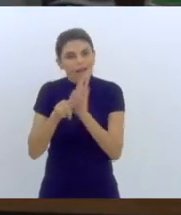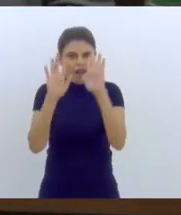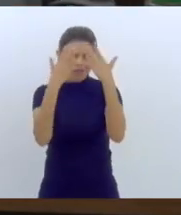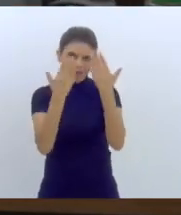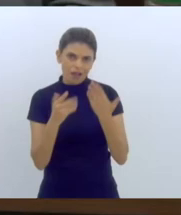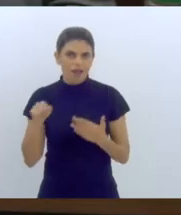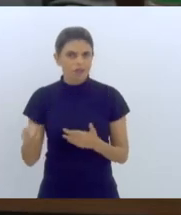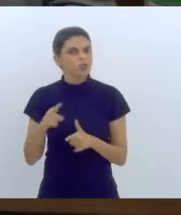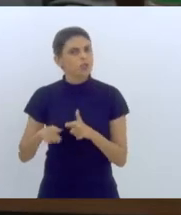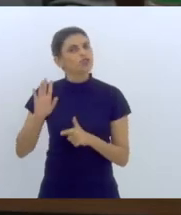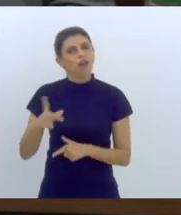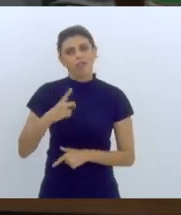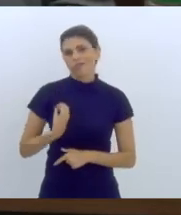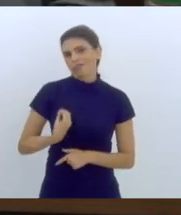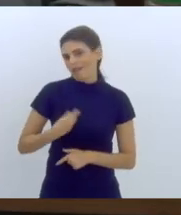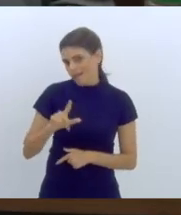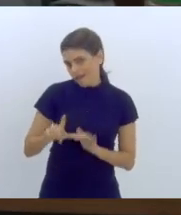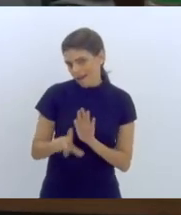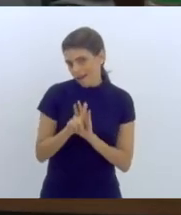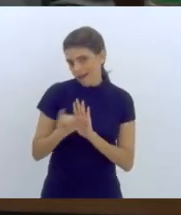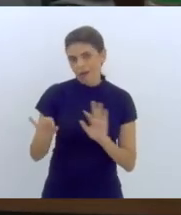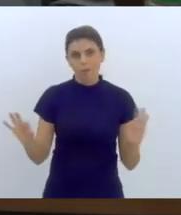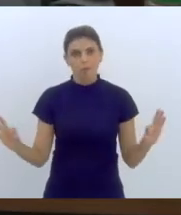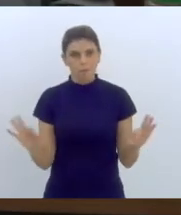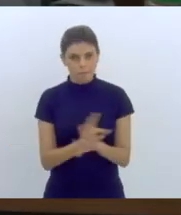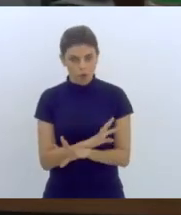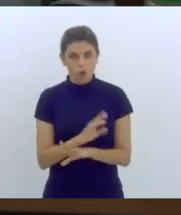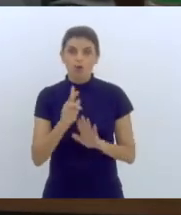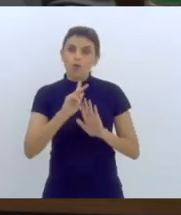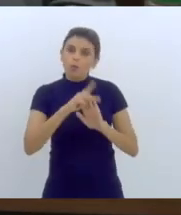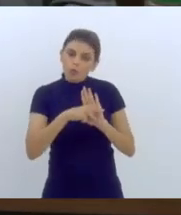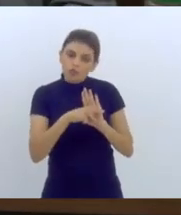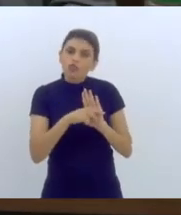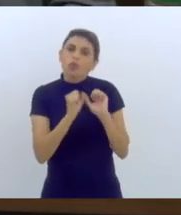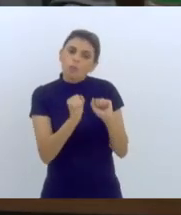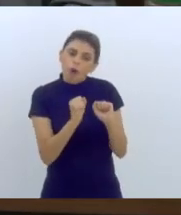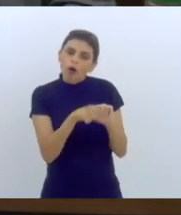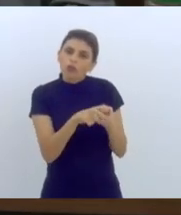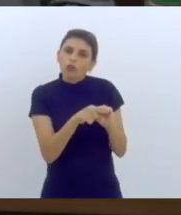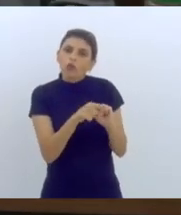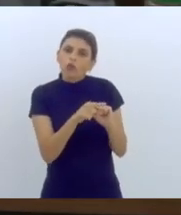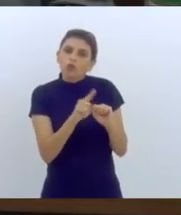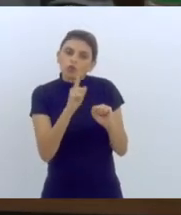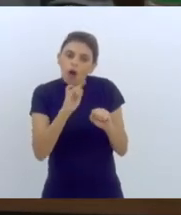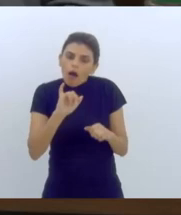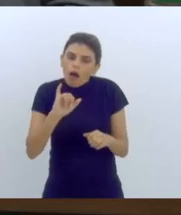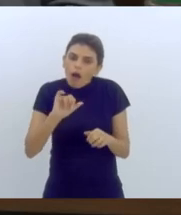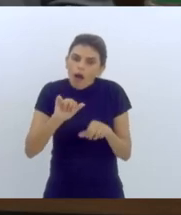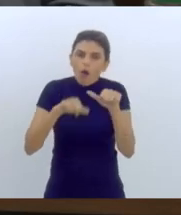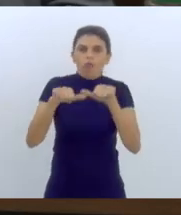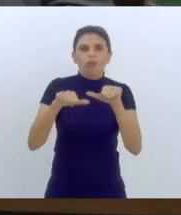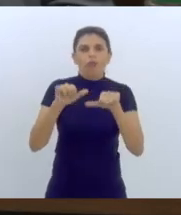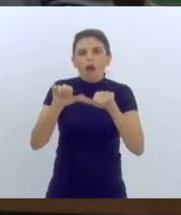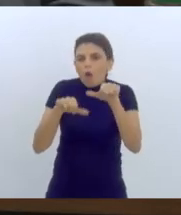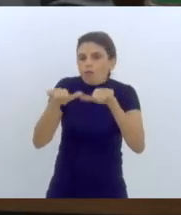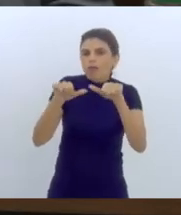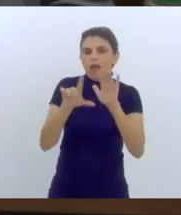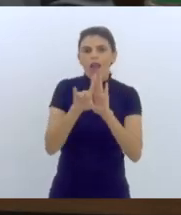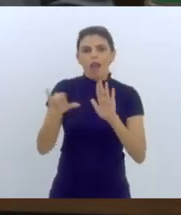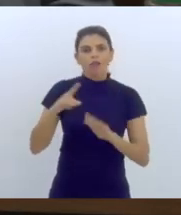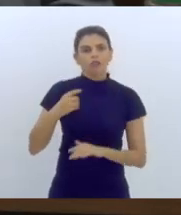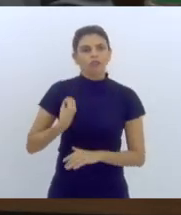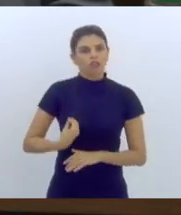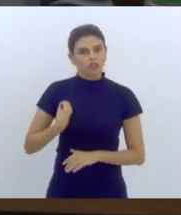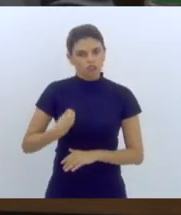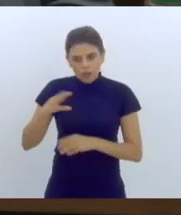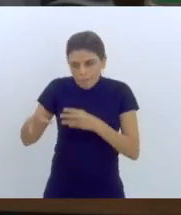essa situação e ver de que forma esse projeto eventualmente possa alterar a lei já